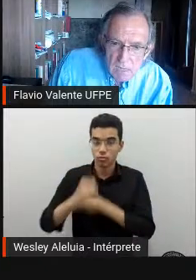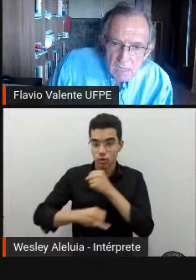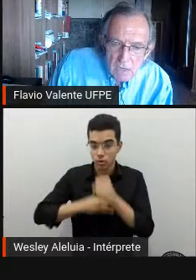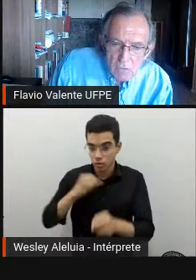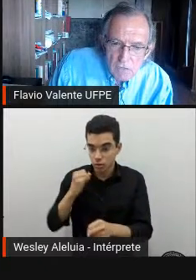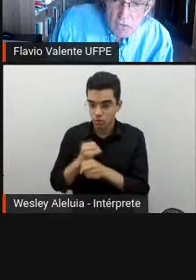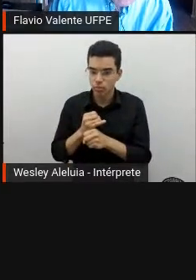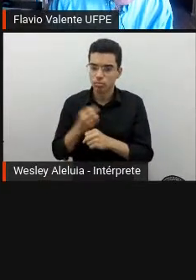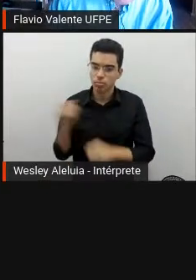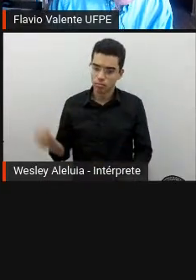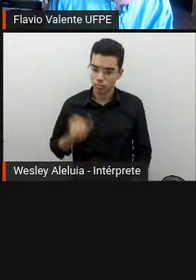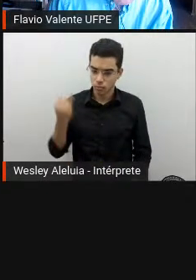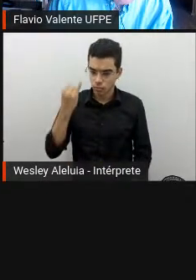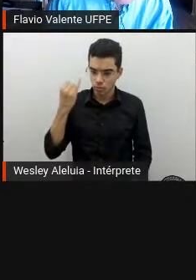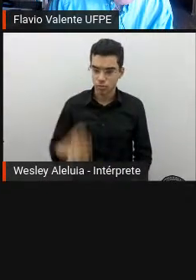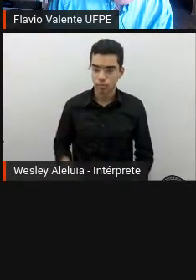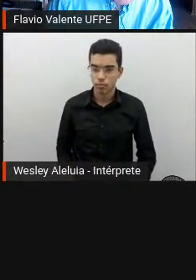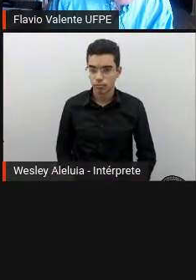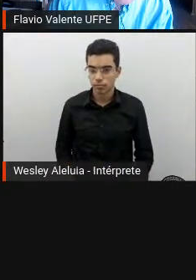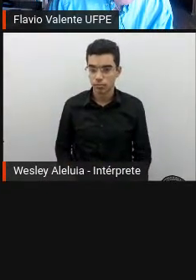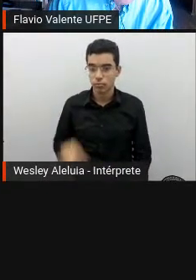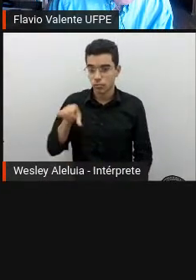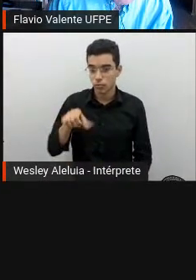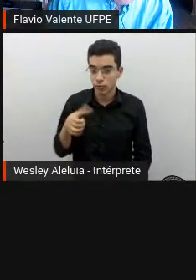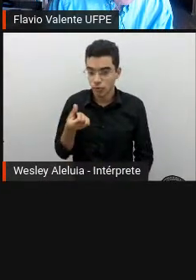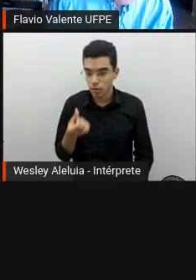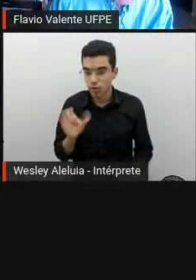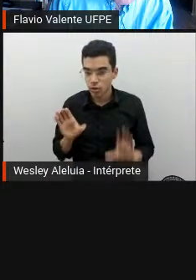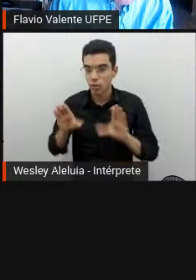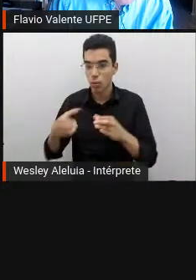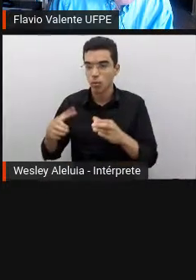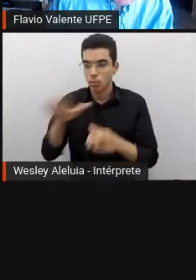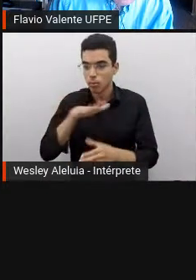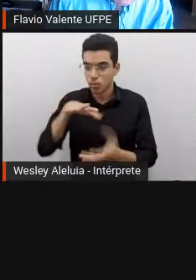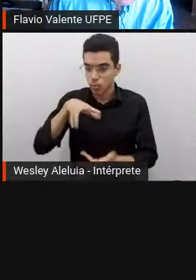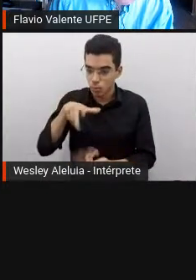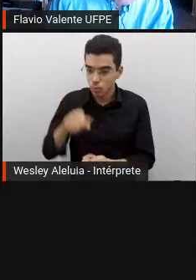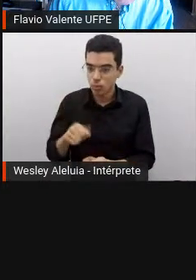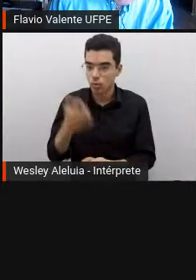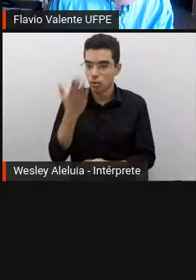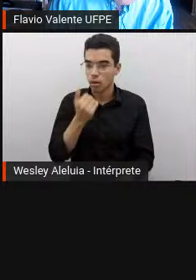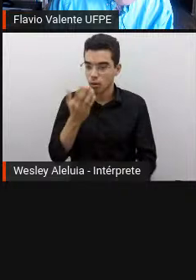Alimentação. Em 99, o Comentário Geral número 12 sobre o Direito Humano à Alimentação.